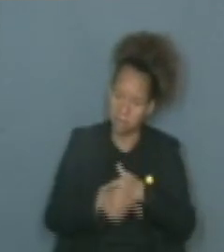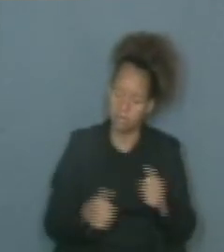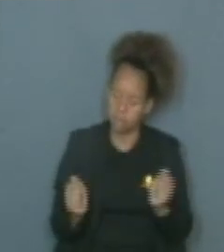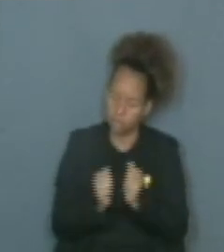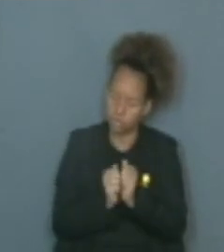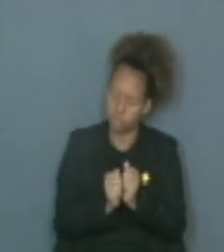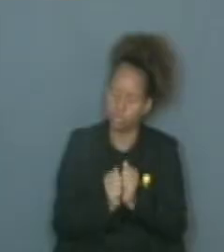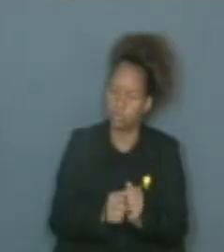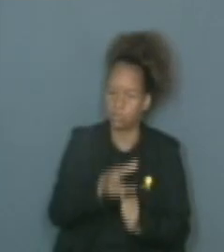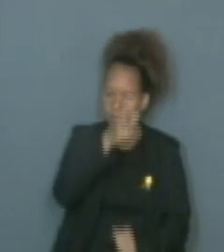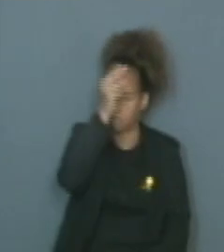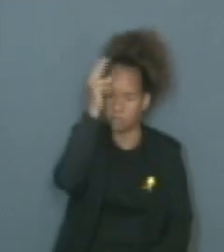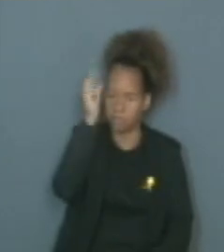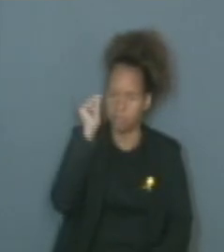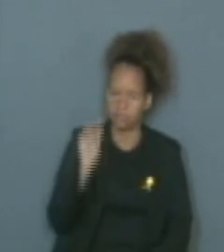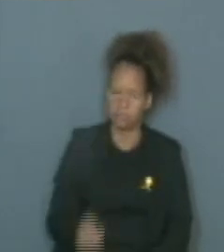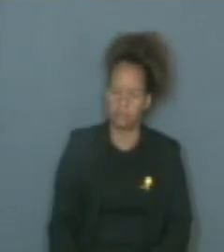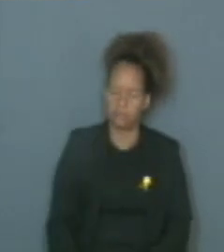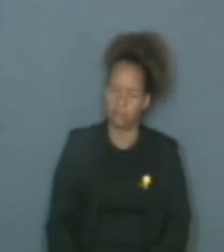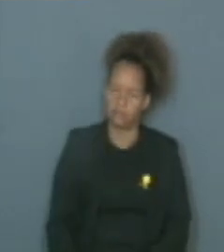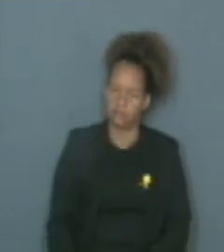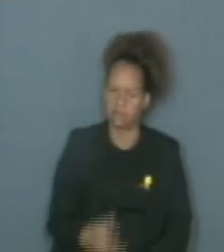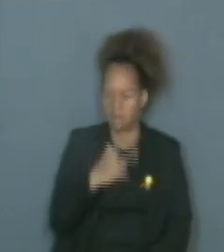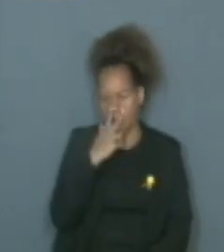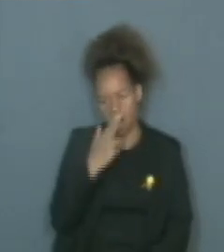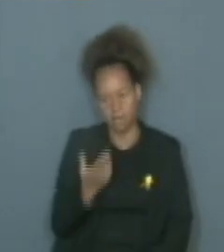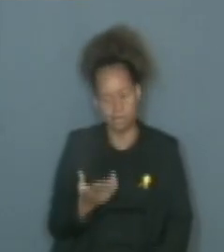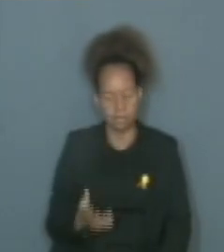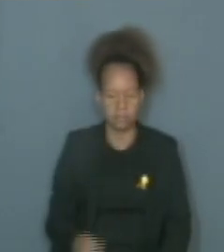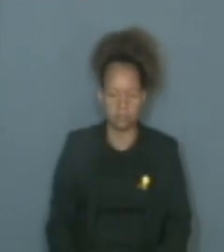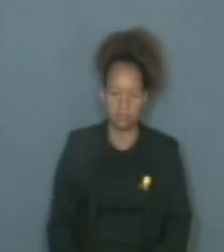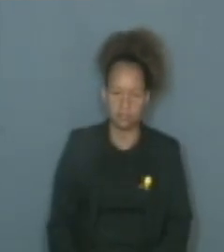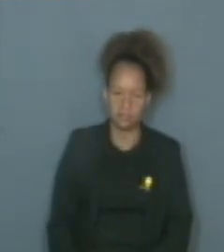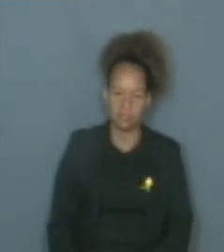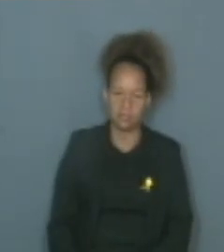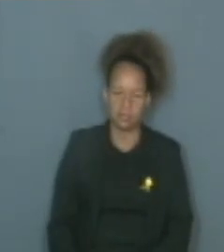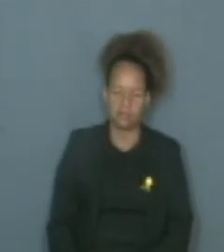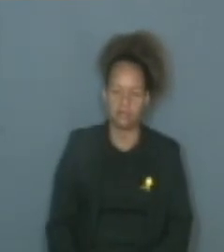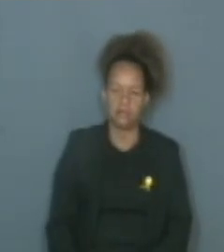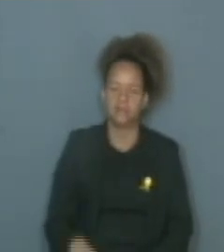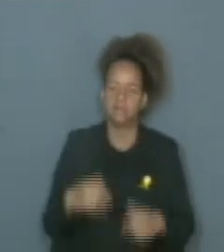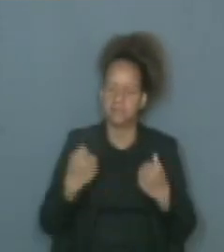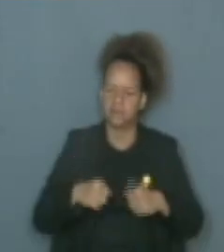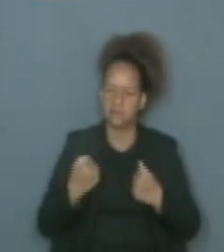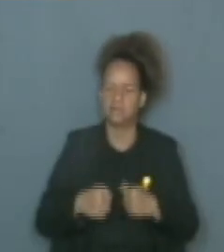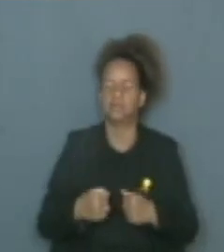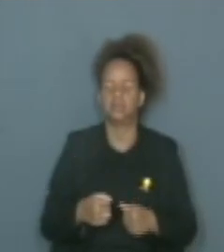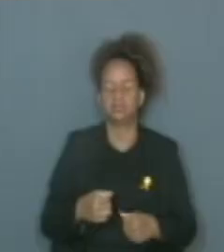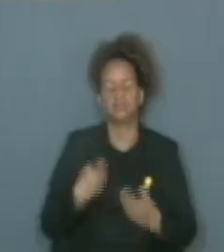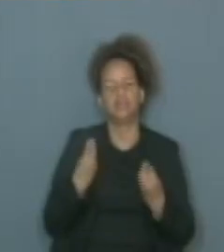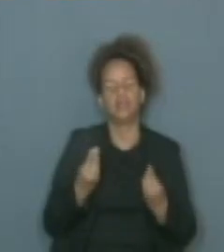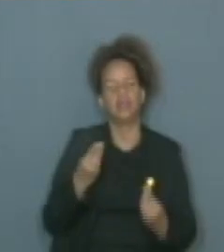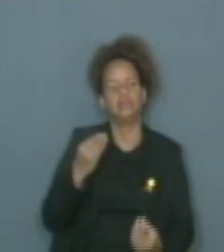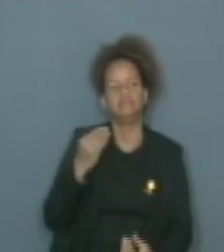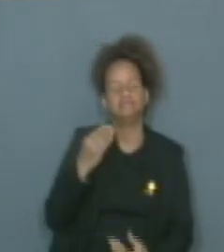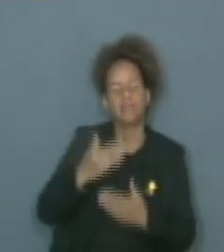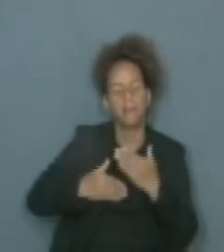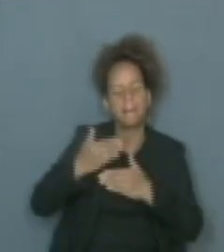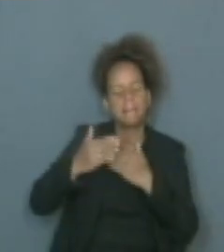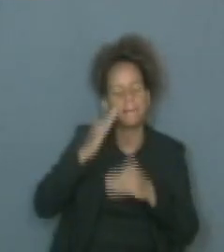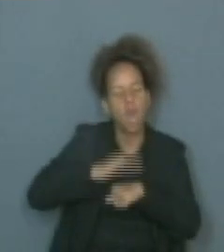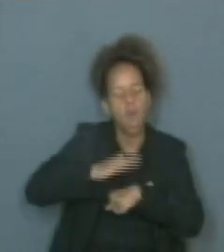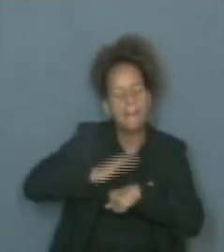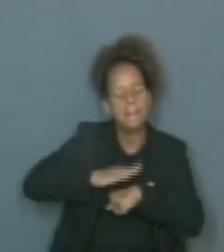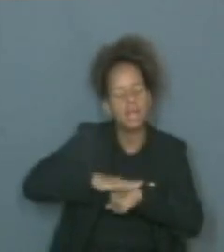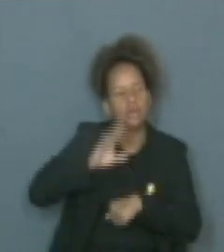lado a lado com o prefeito, ou que pelo menos deveriam caminhar. É preciso que haja o processo de escuta, é